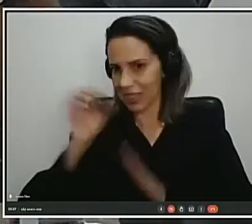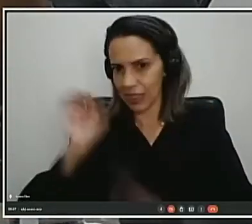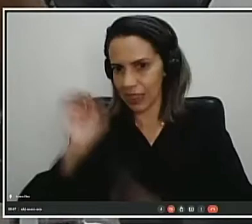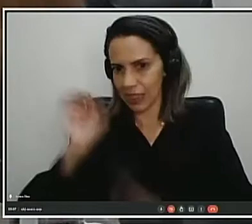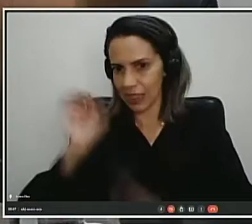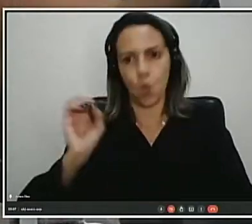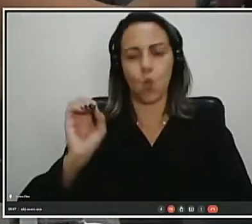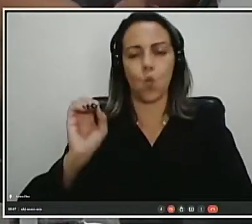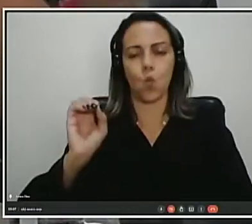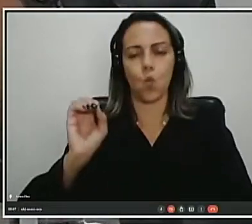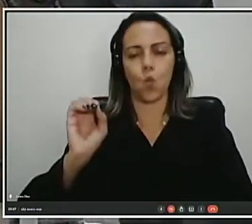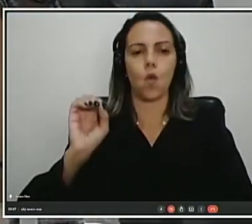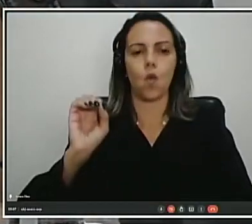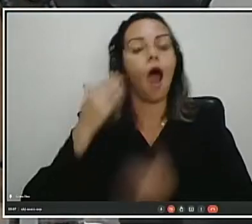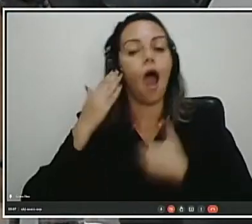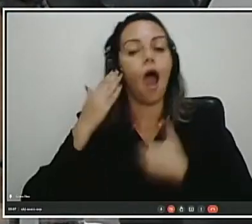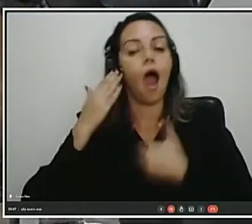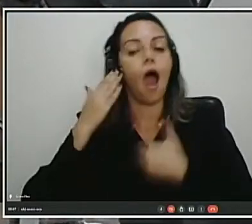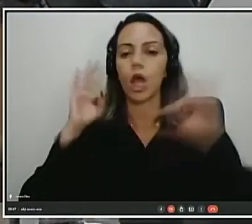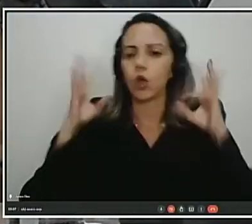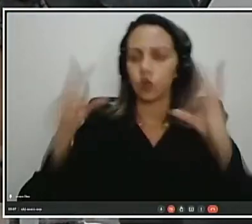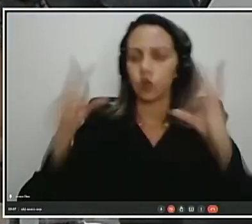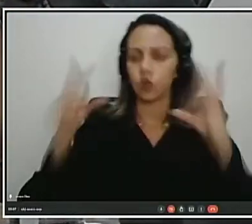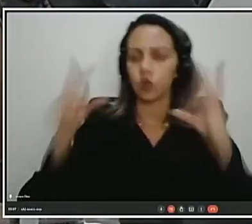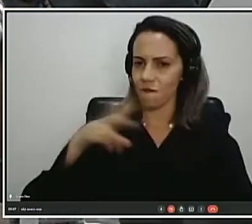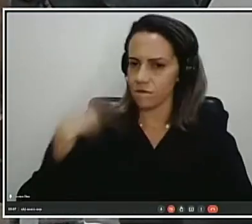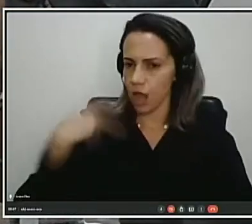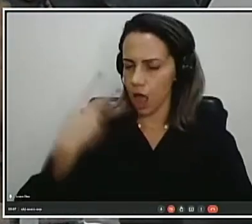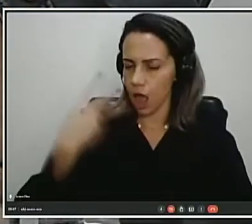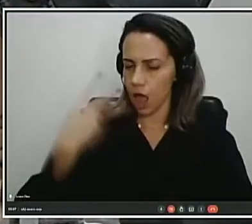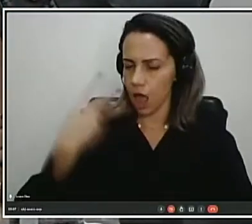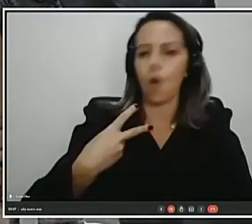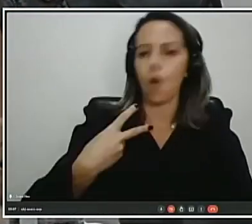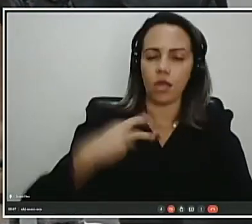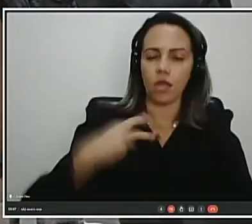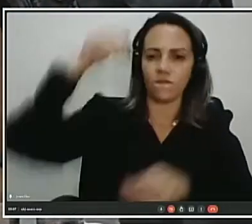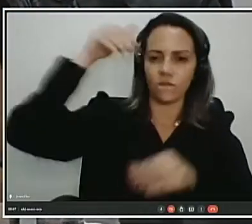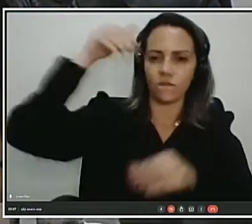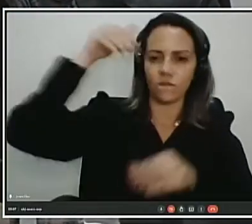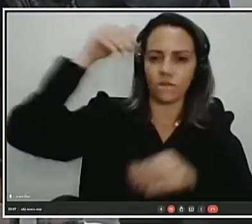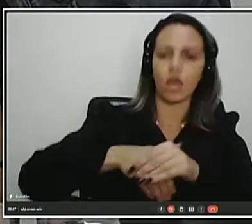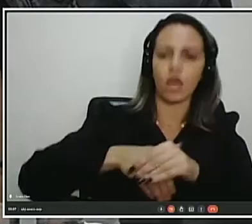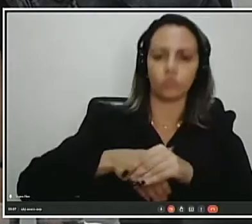E agradecer a todos os vereadores aqui por ter votado favorável.